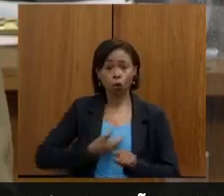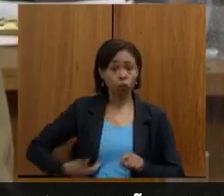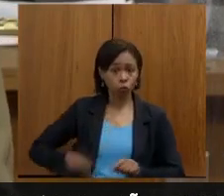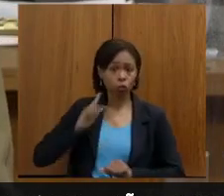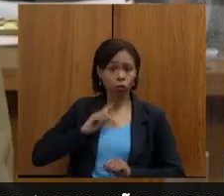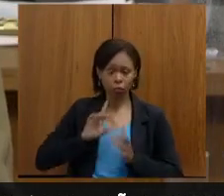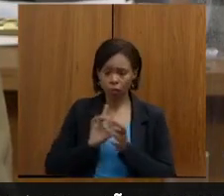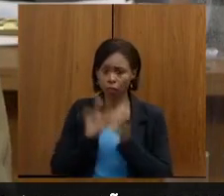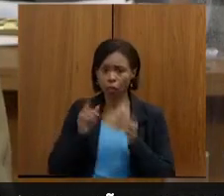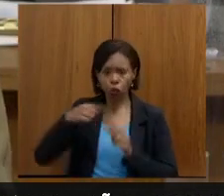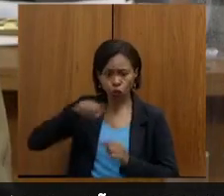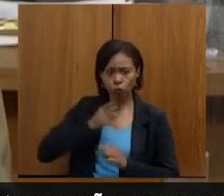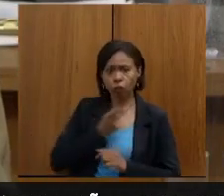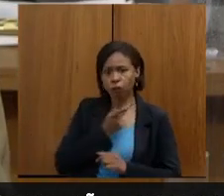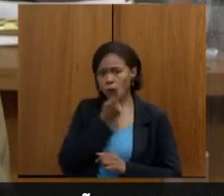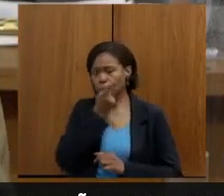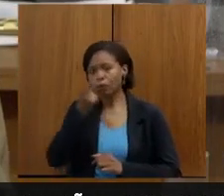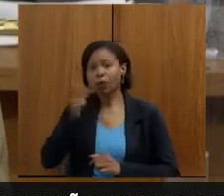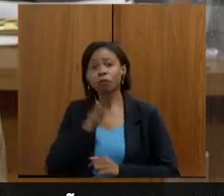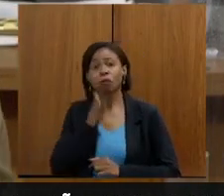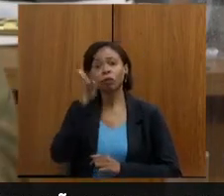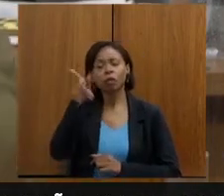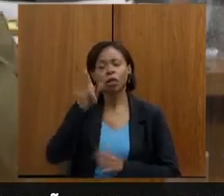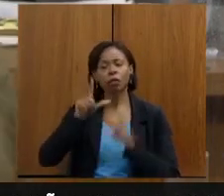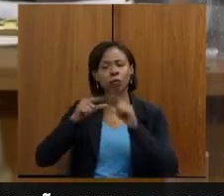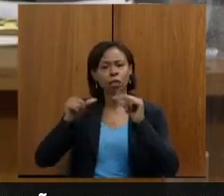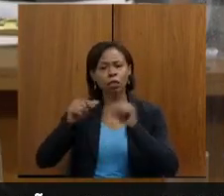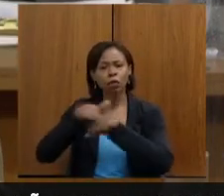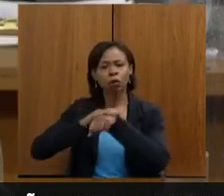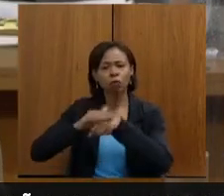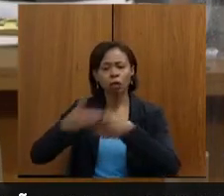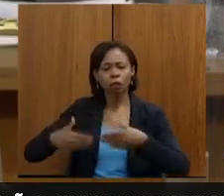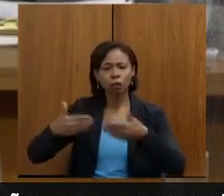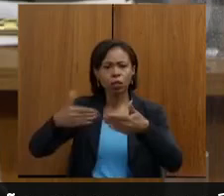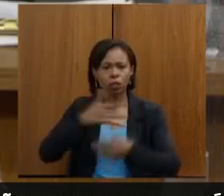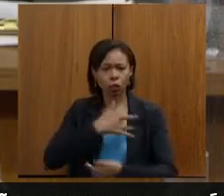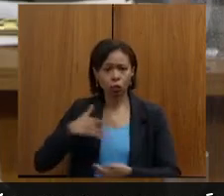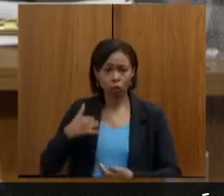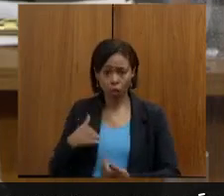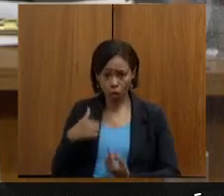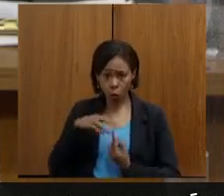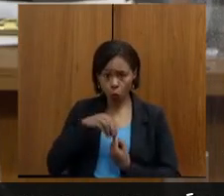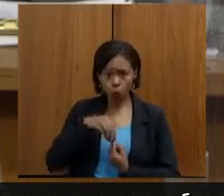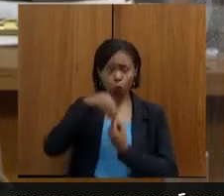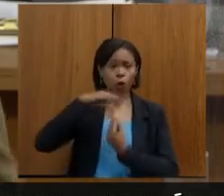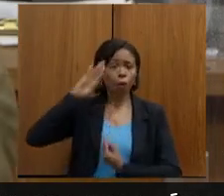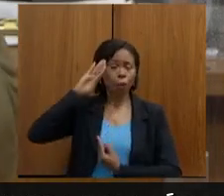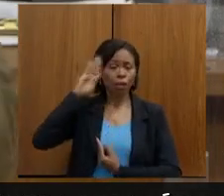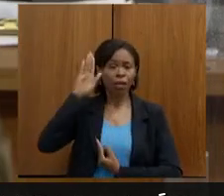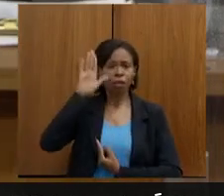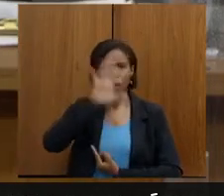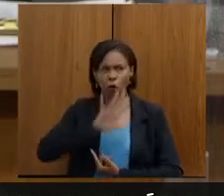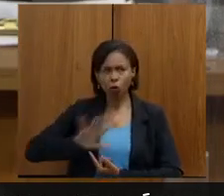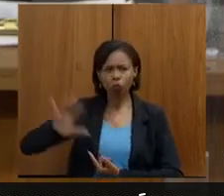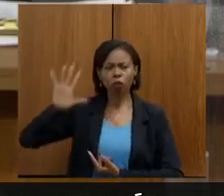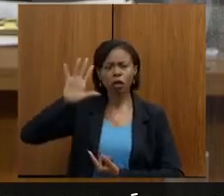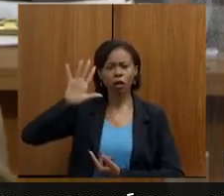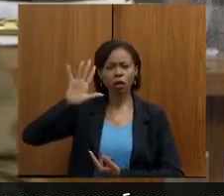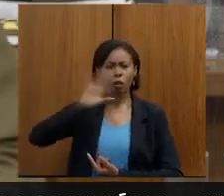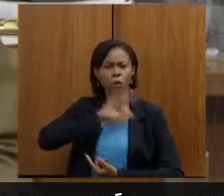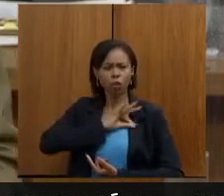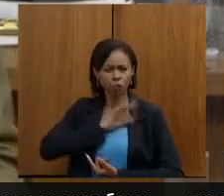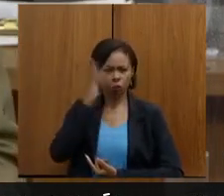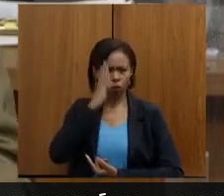em Brasília conversando no Ministério da Saúde eu era o único Comandante das polícias militares do Brasil que estava lá junto com